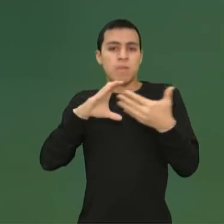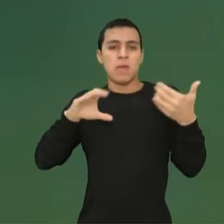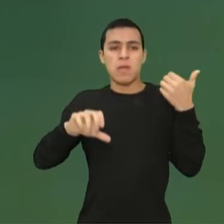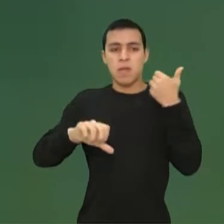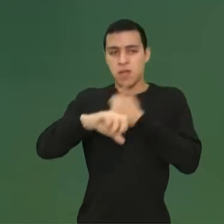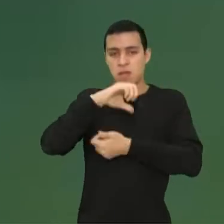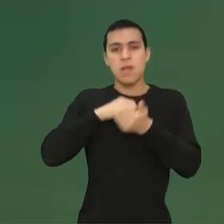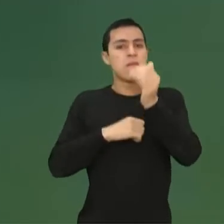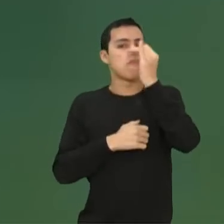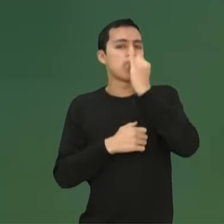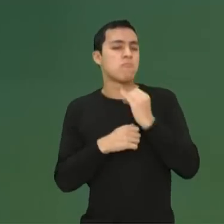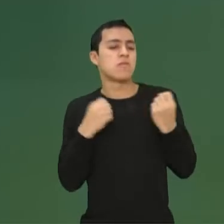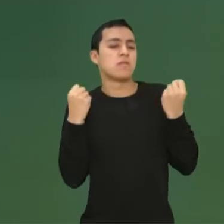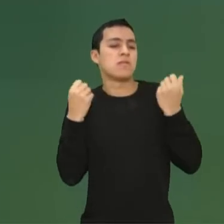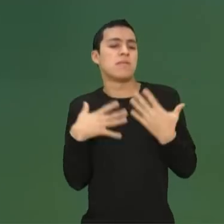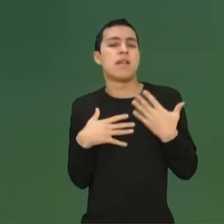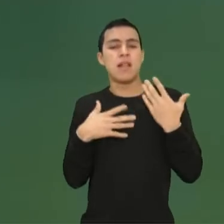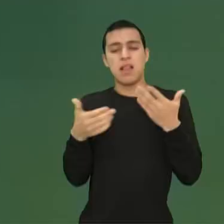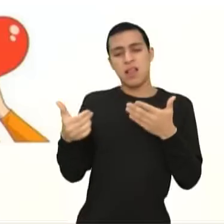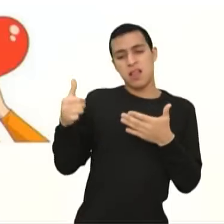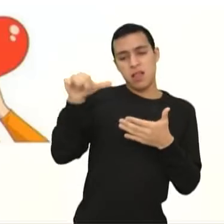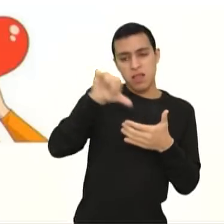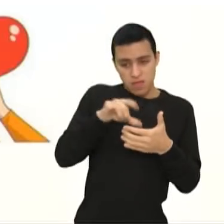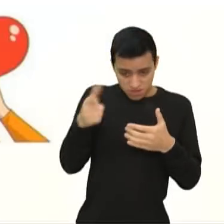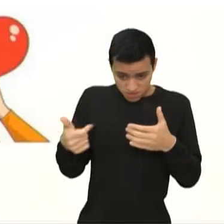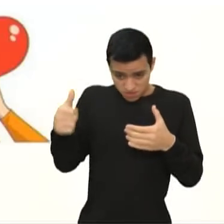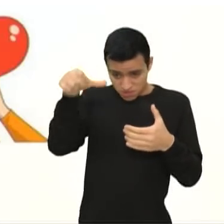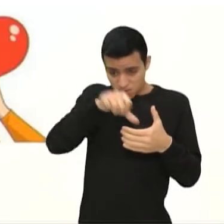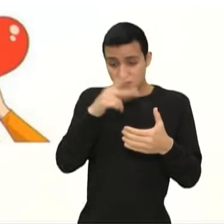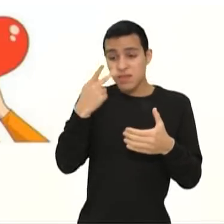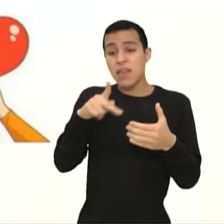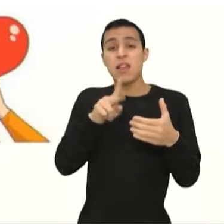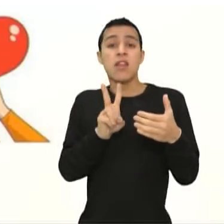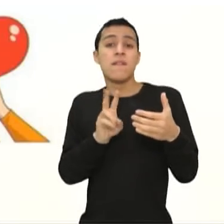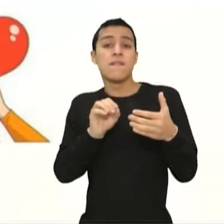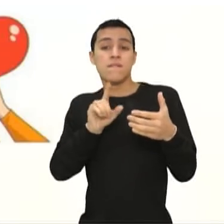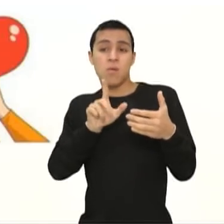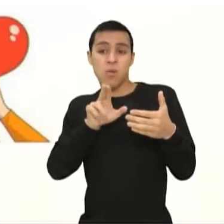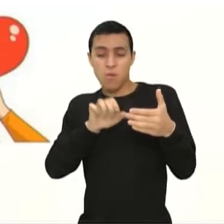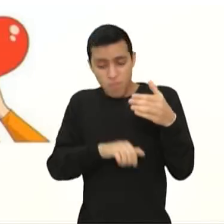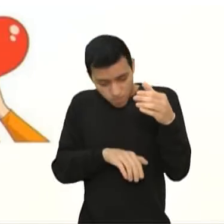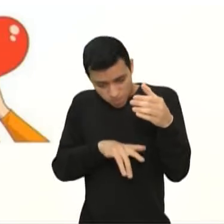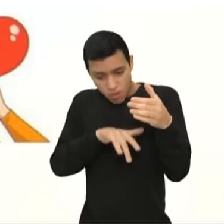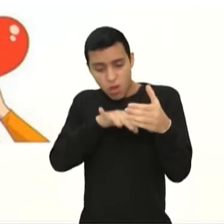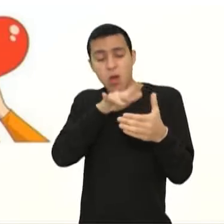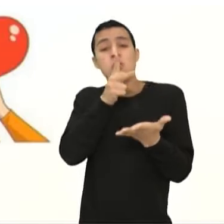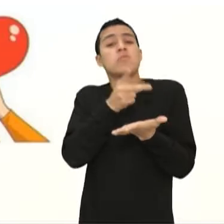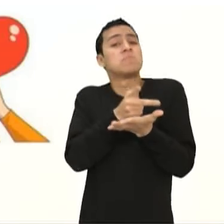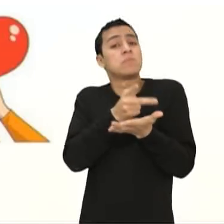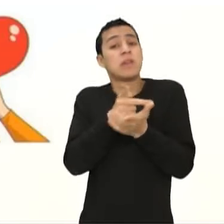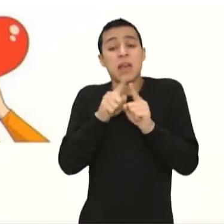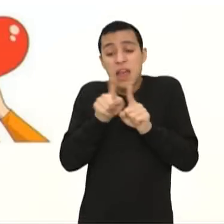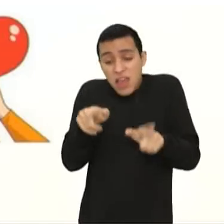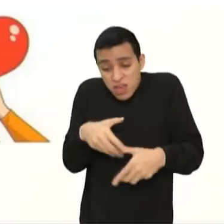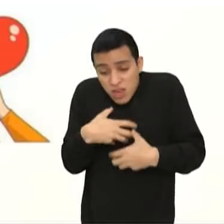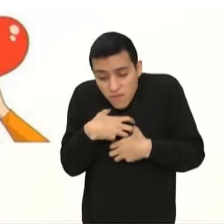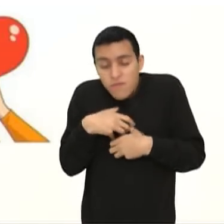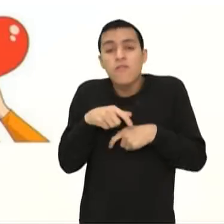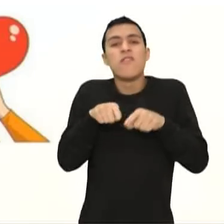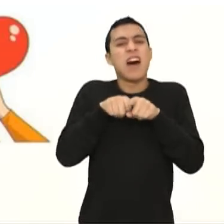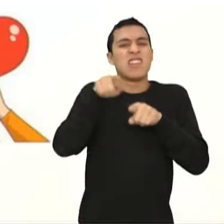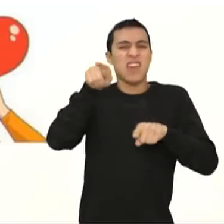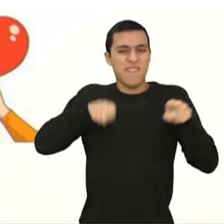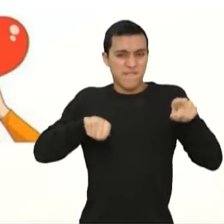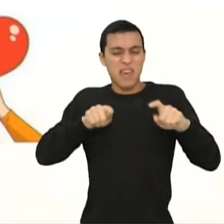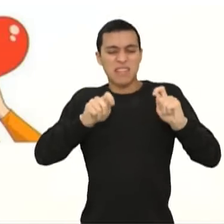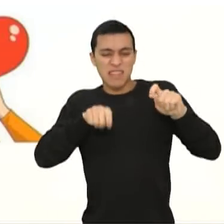mudam. Agora eu vou falar do líquido. O líquido, o seu volume é constante, porém a forma é